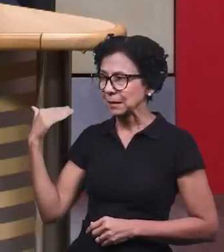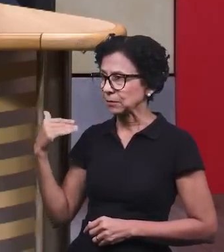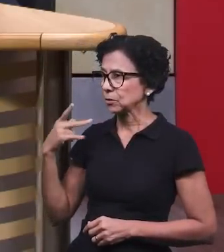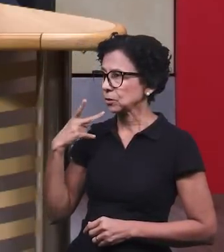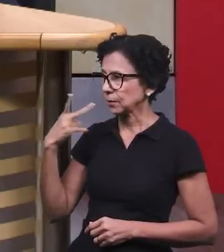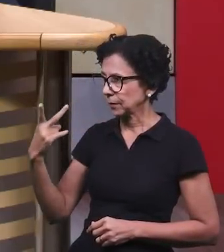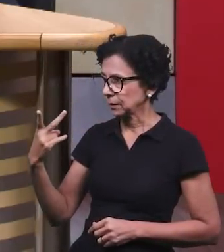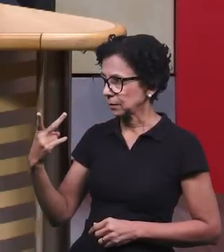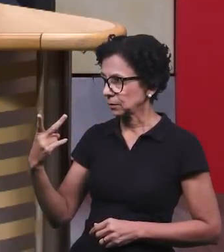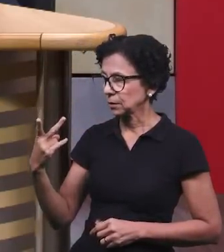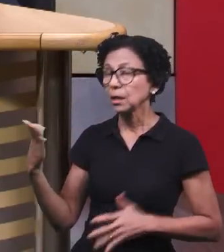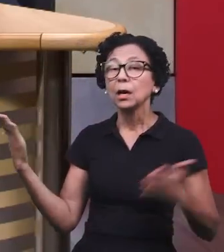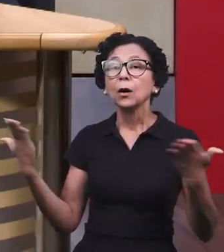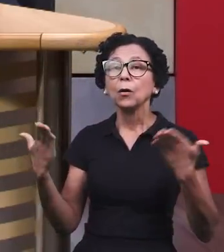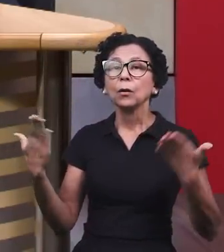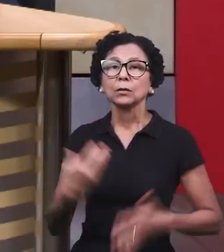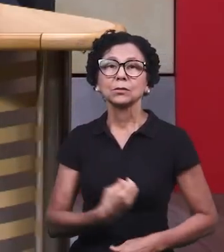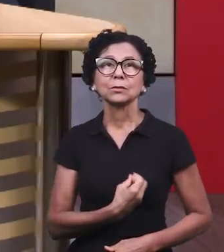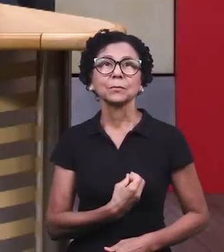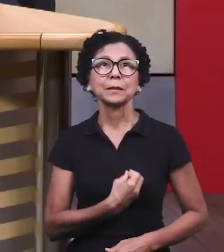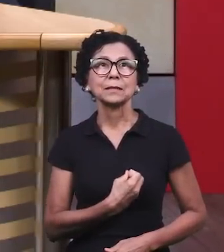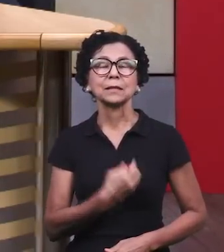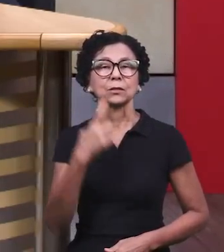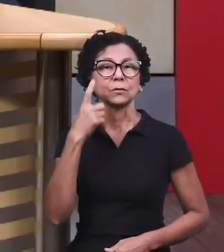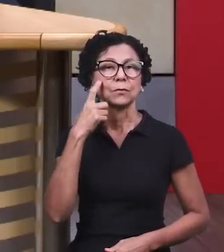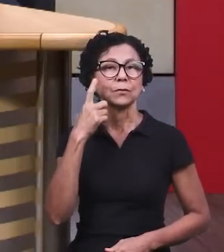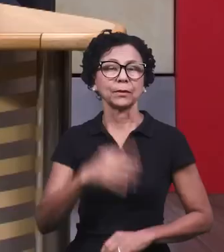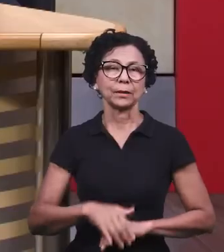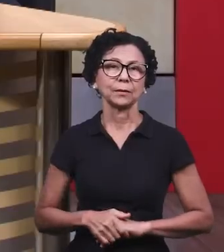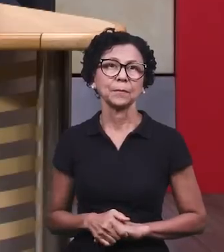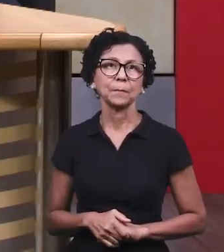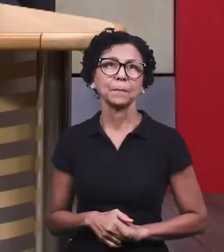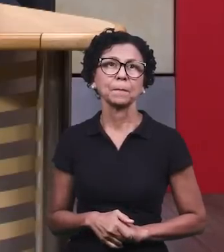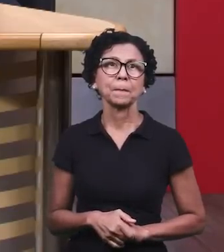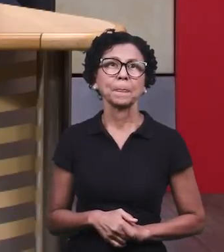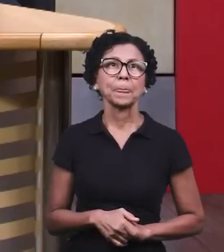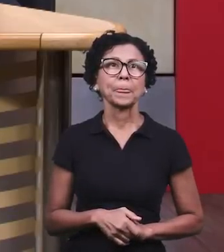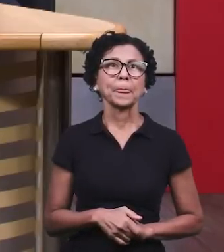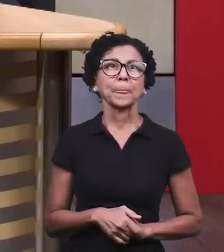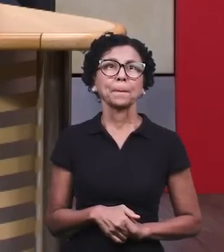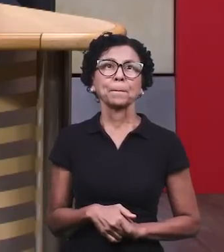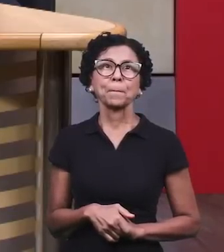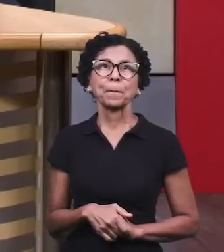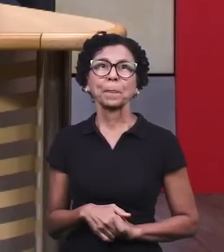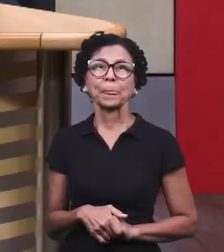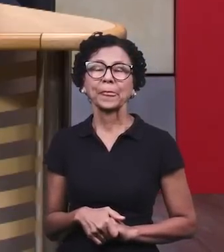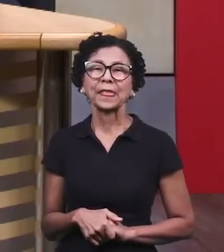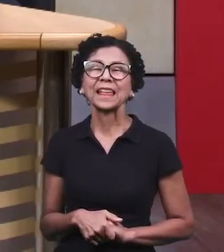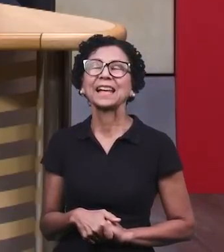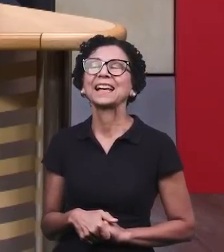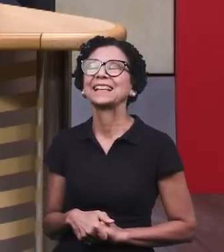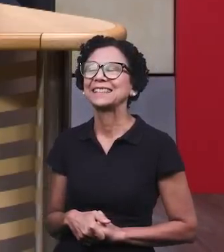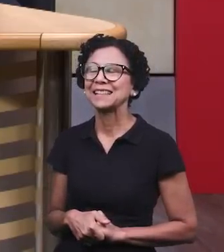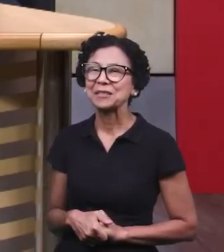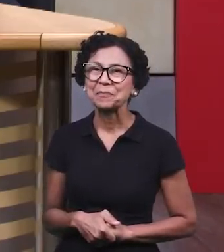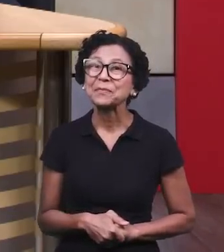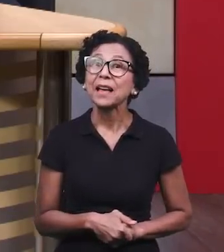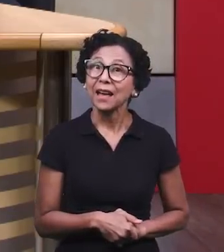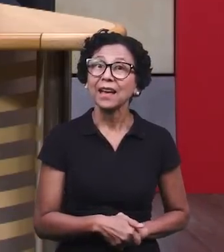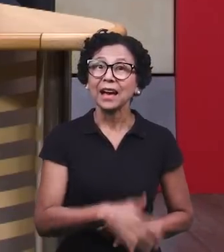o valor que é isso extraordinário, que é a palavra de Deus. Agora, aí veja só agora, Fábio comentar.